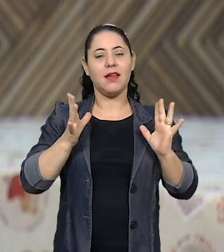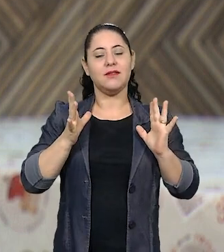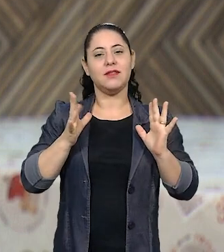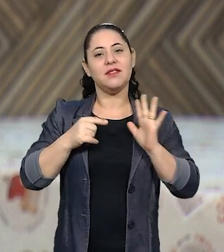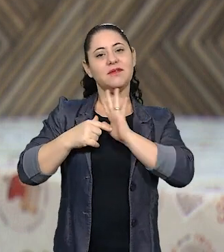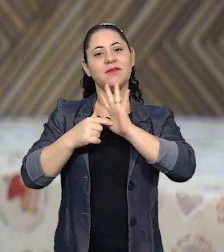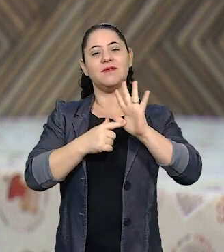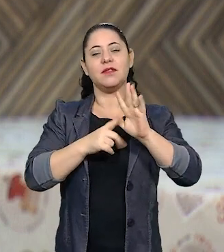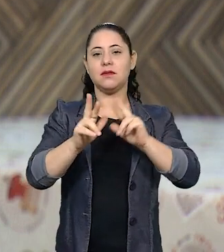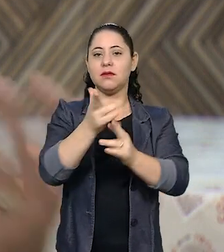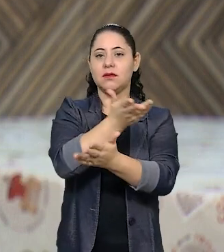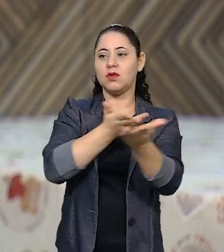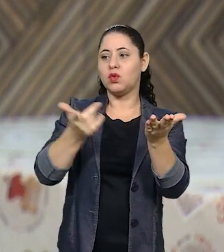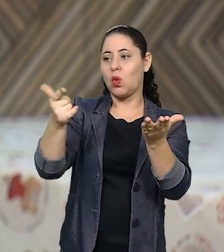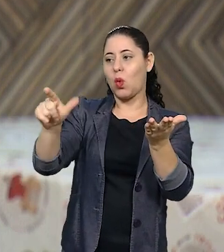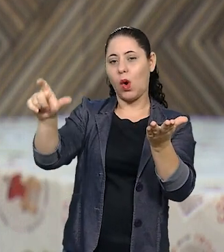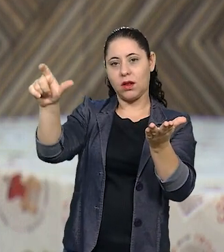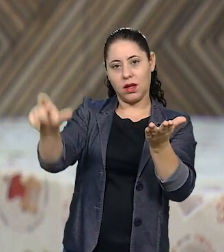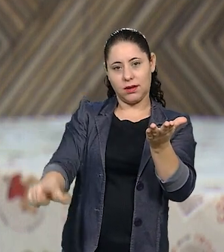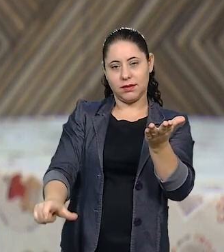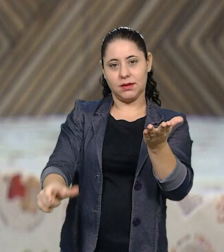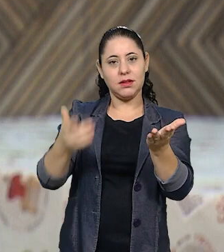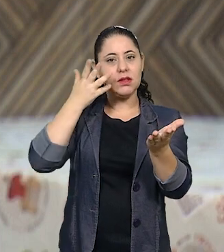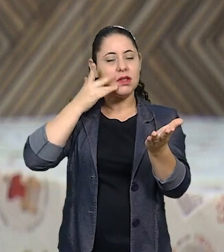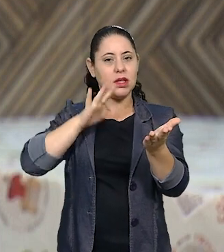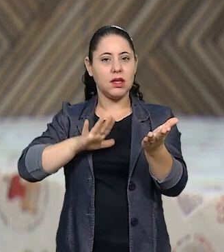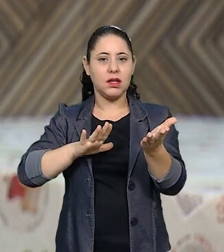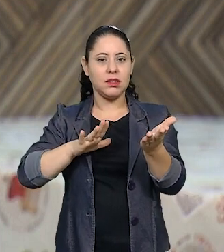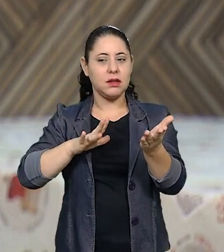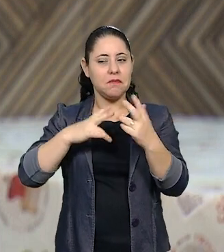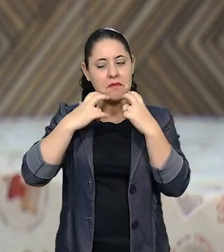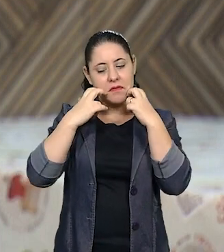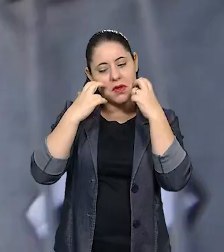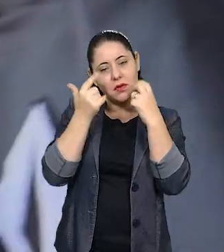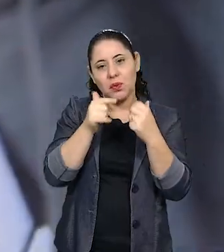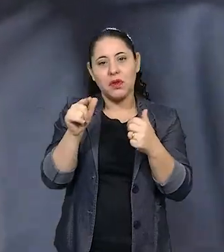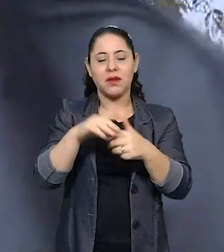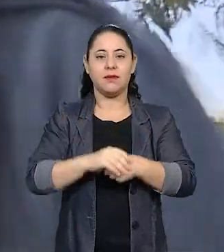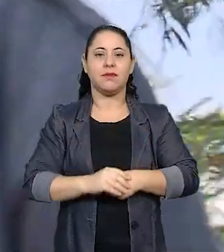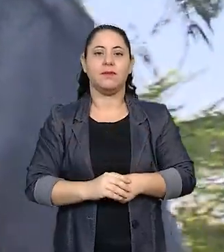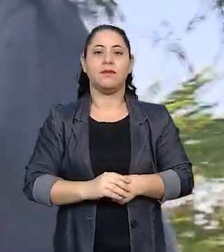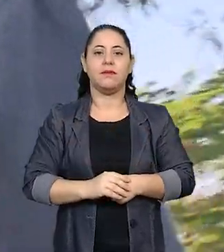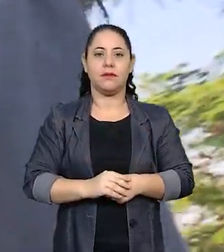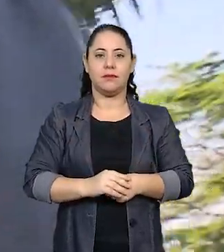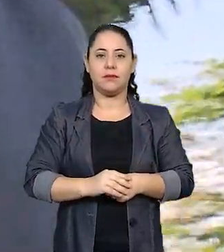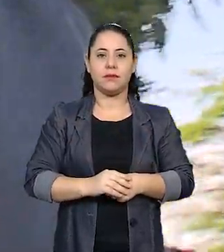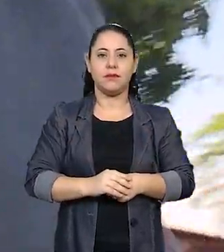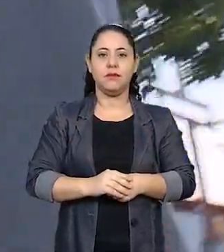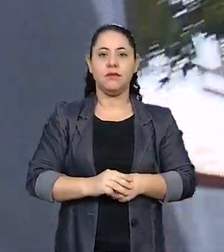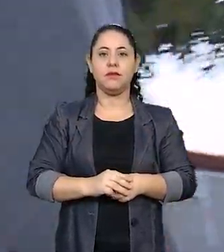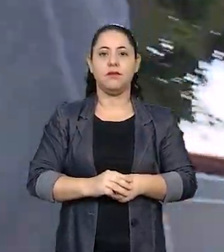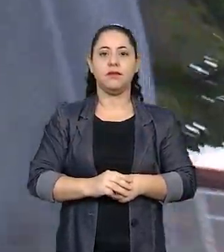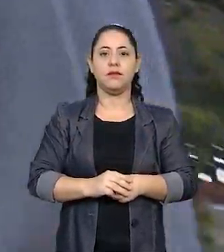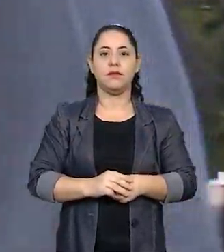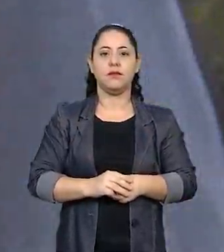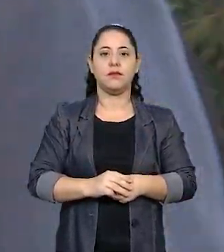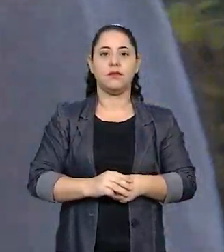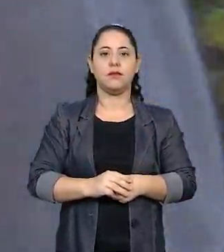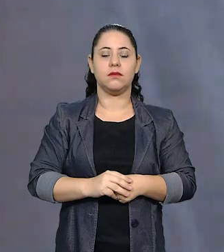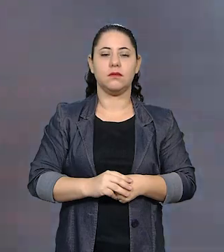dança. Era uma menina muito presa, muito bebezinho mesmo. E agora ela se solta. Ela se interage com outra